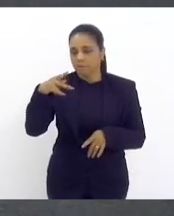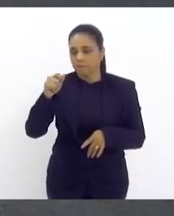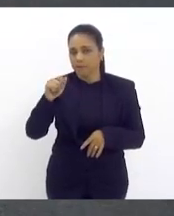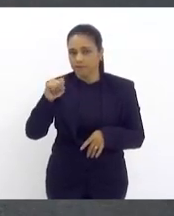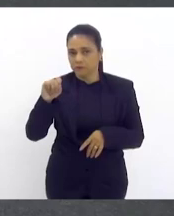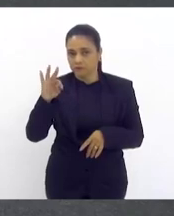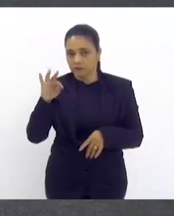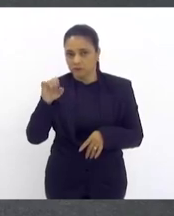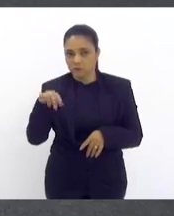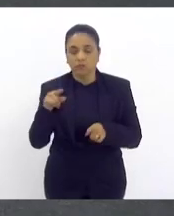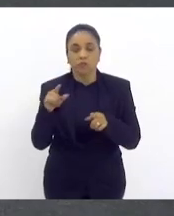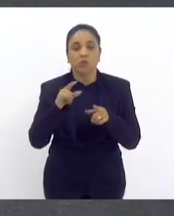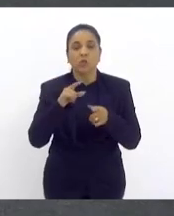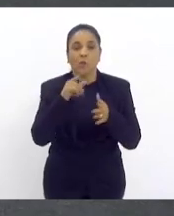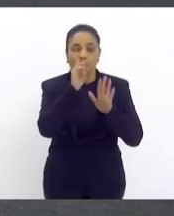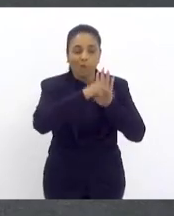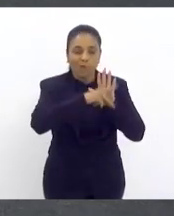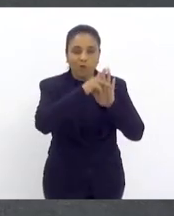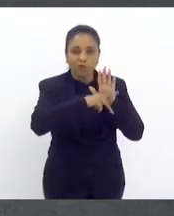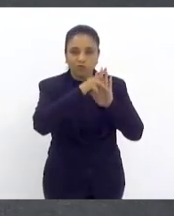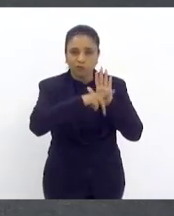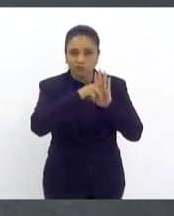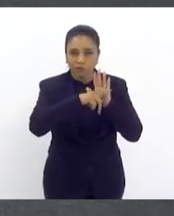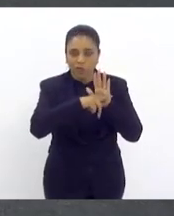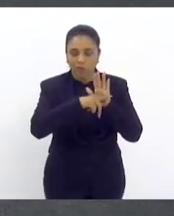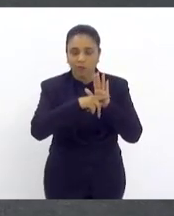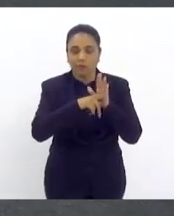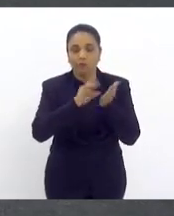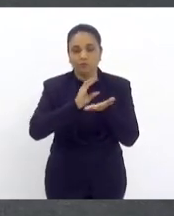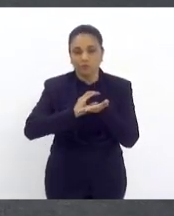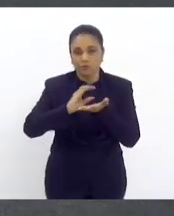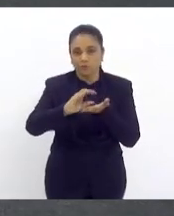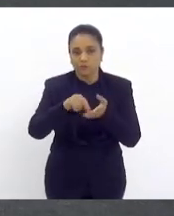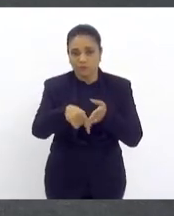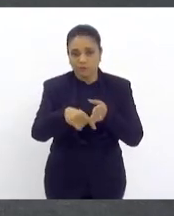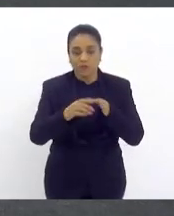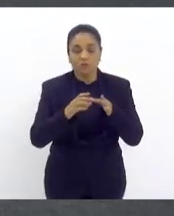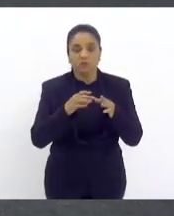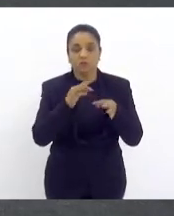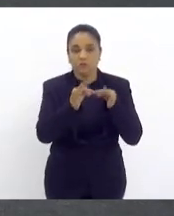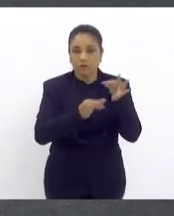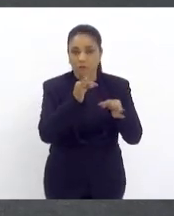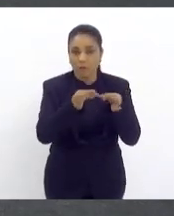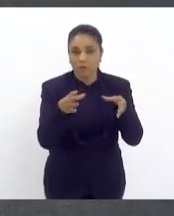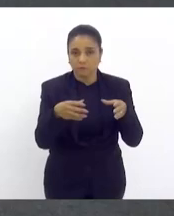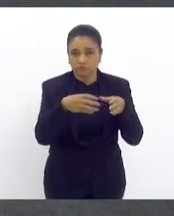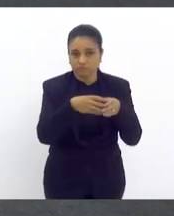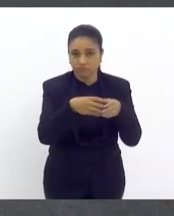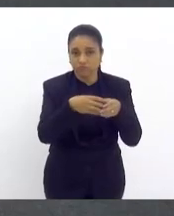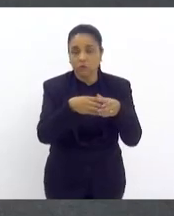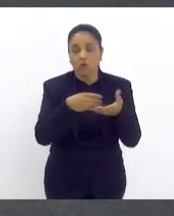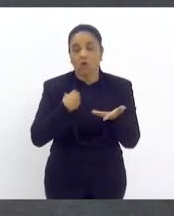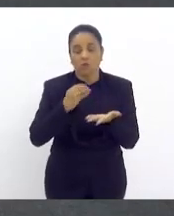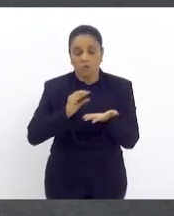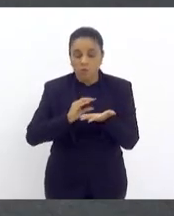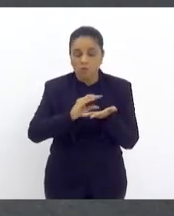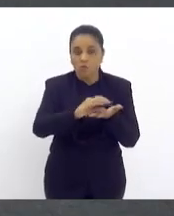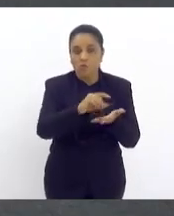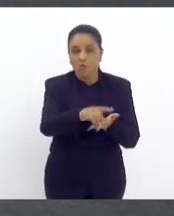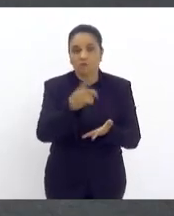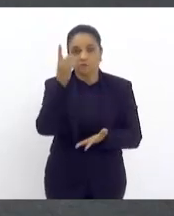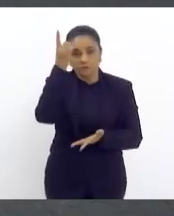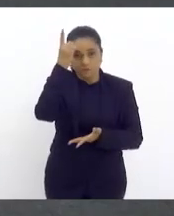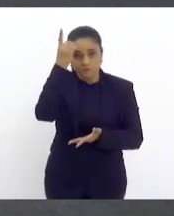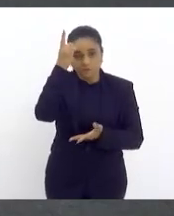co-financiamento da reabilitação no estado do Rio de Janeiro eu sou autor de uma lei que estabeleceu com financiamento na saúde mental